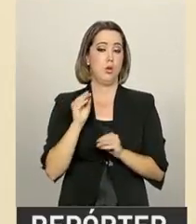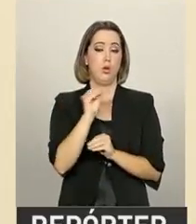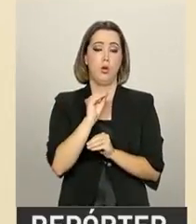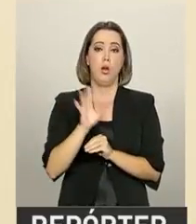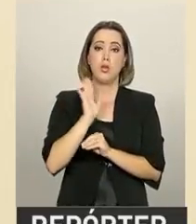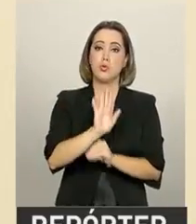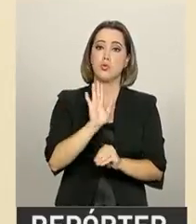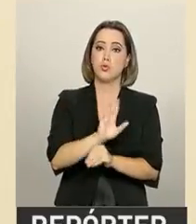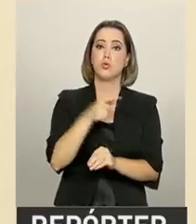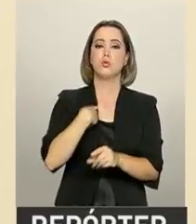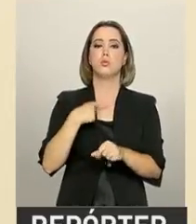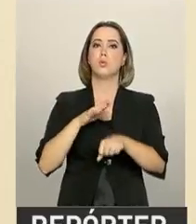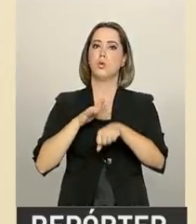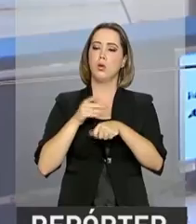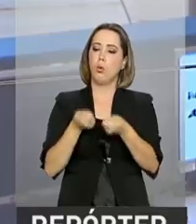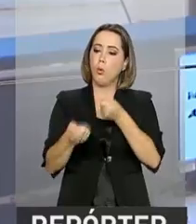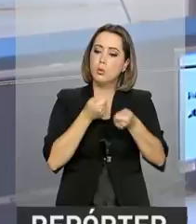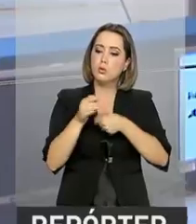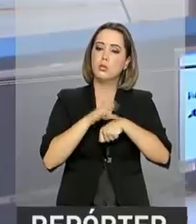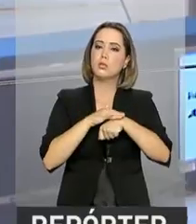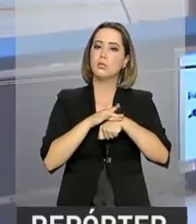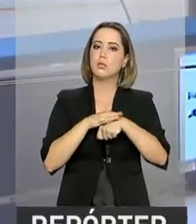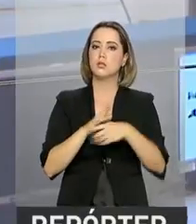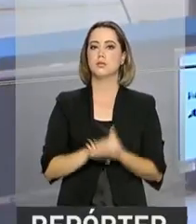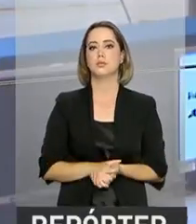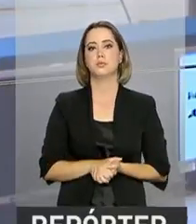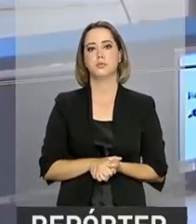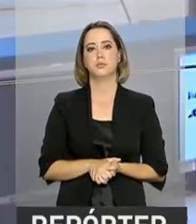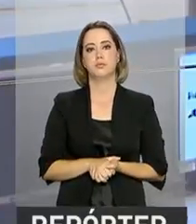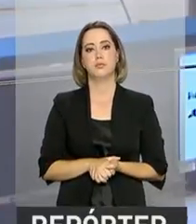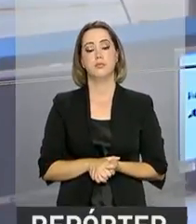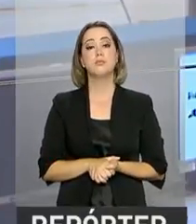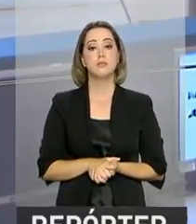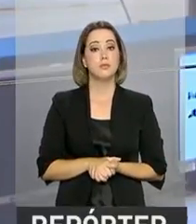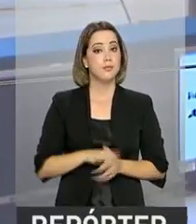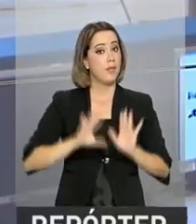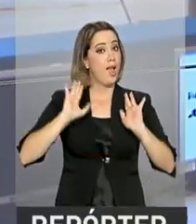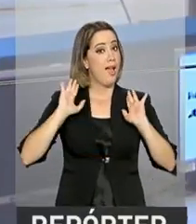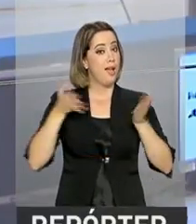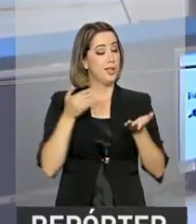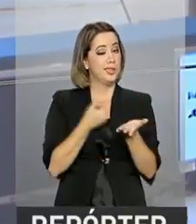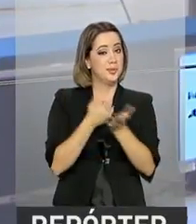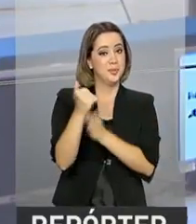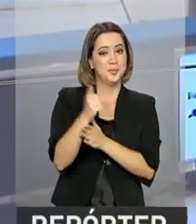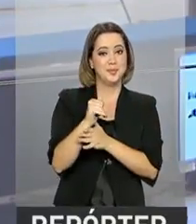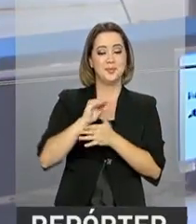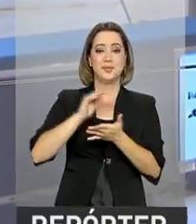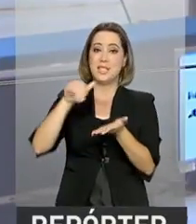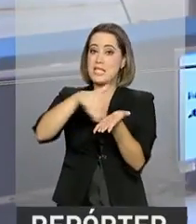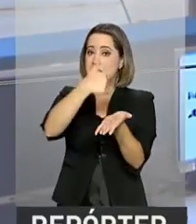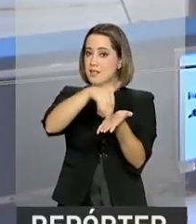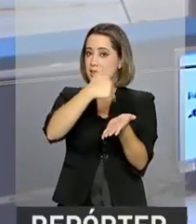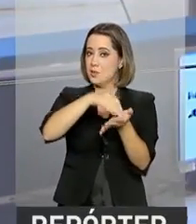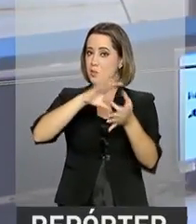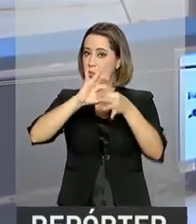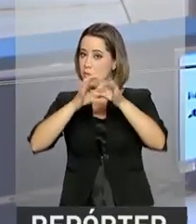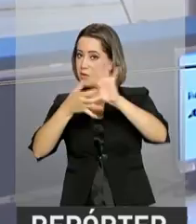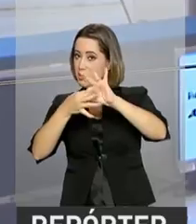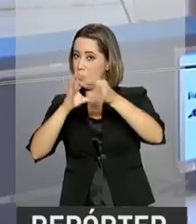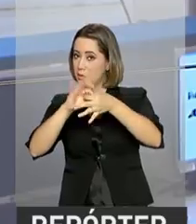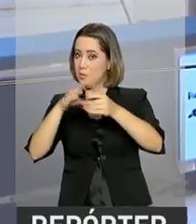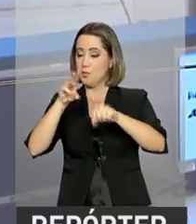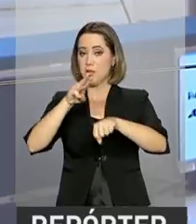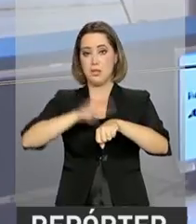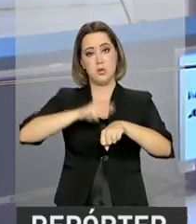que a doença dele vai ficar controlada estão abertas as inscrições para a olimpíada brasileira de matemática das escolas